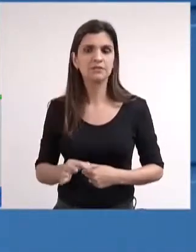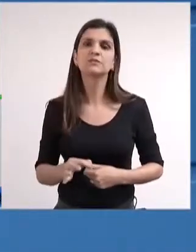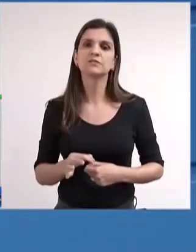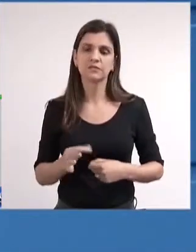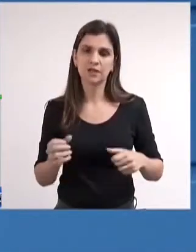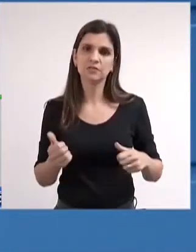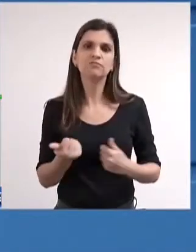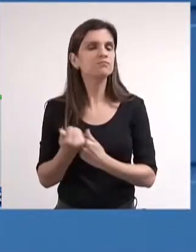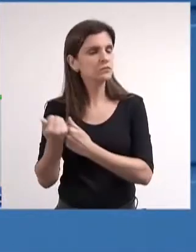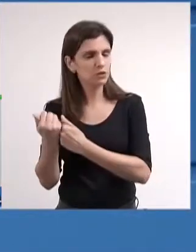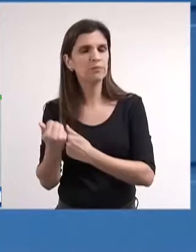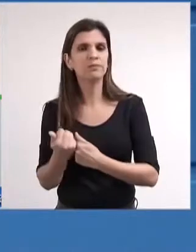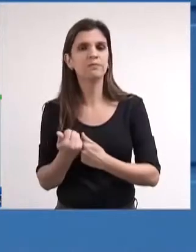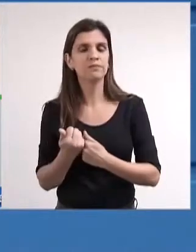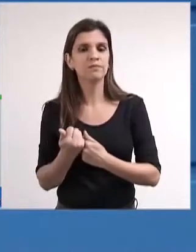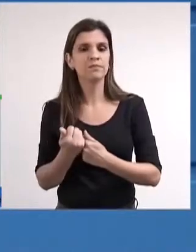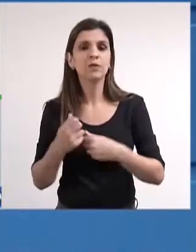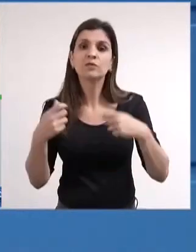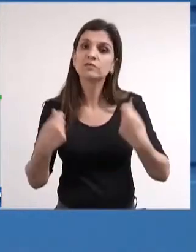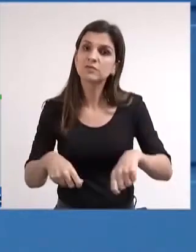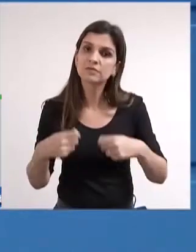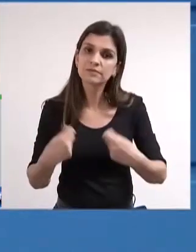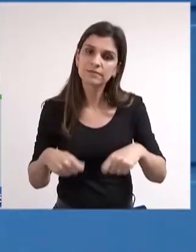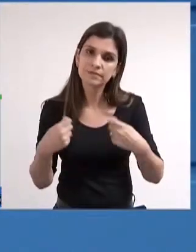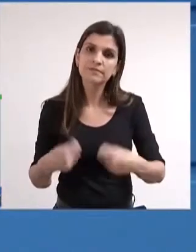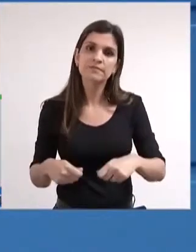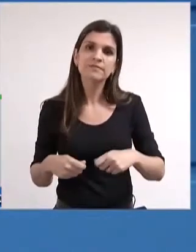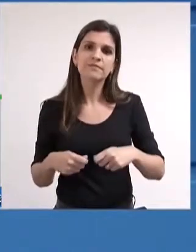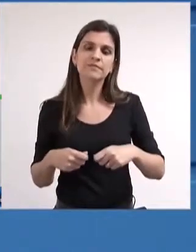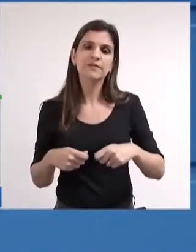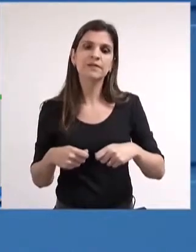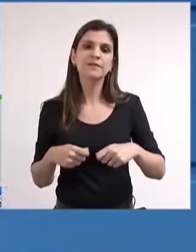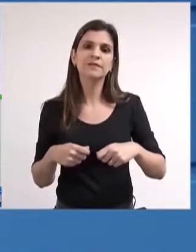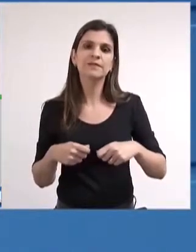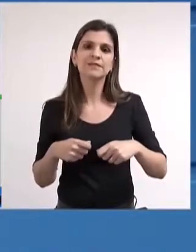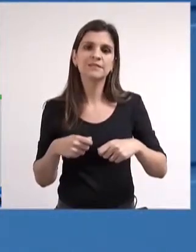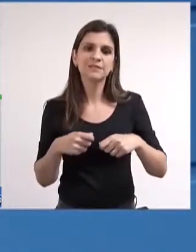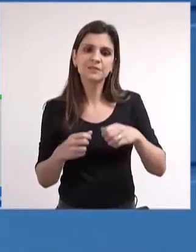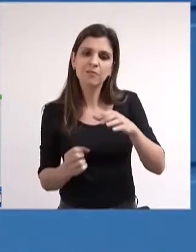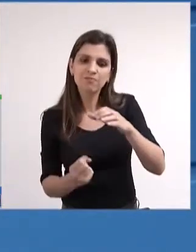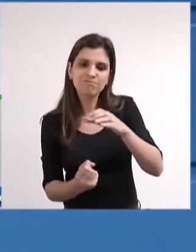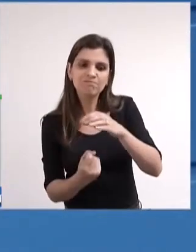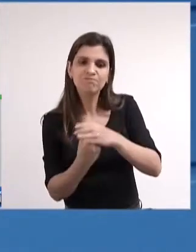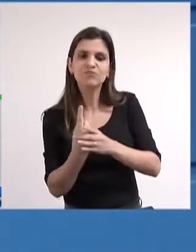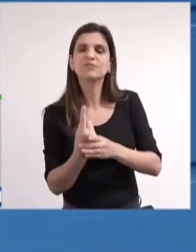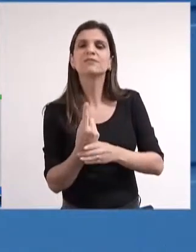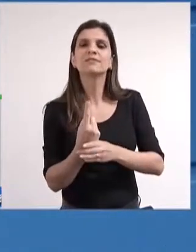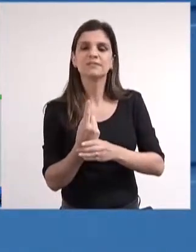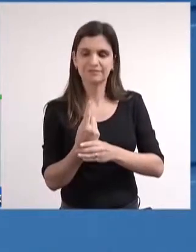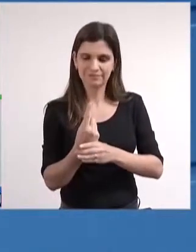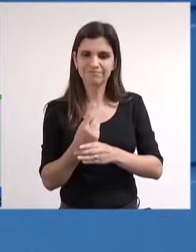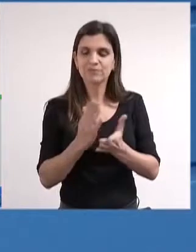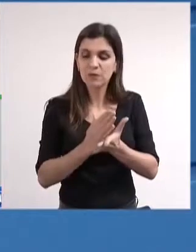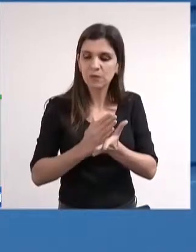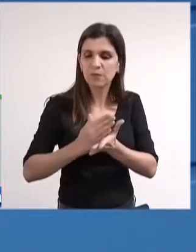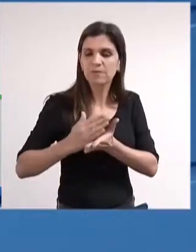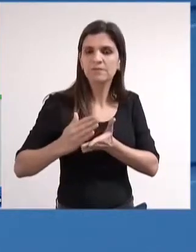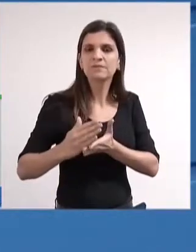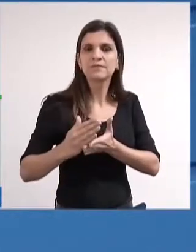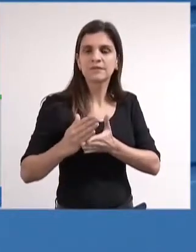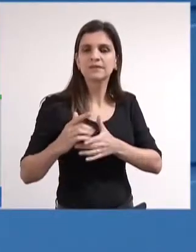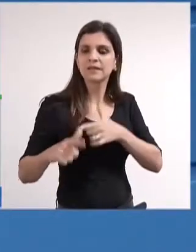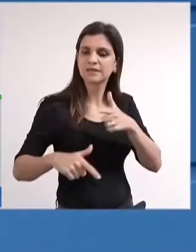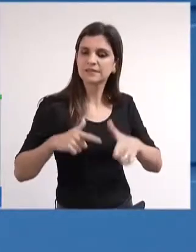desburocratização e de apoio àqueles que desejam iniciar uma atividade de trabalho. Portanto, parabéns ao prefeito